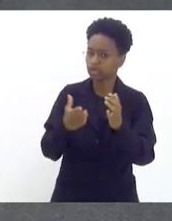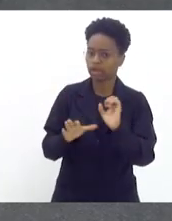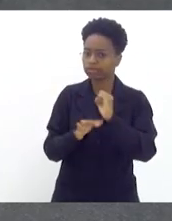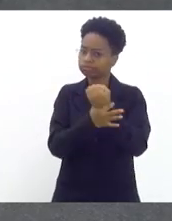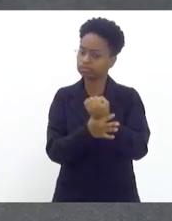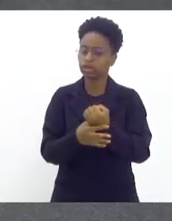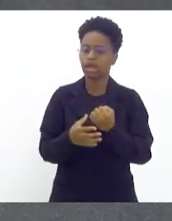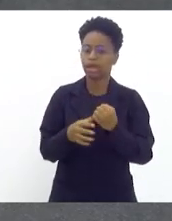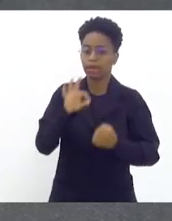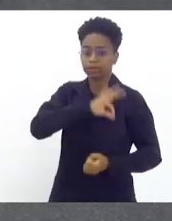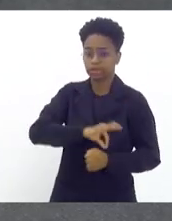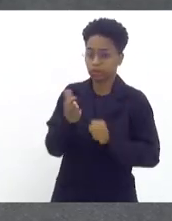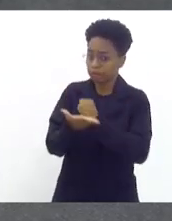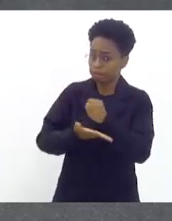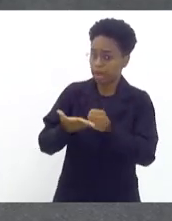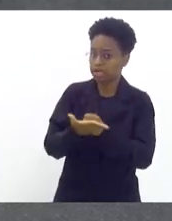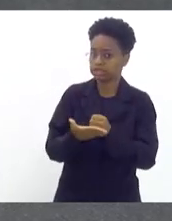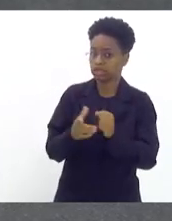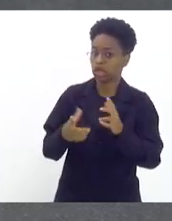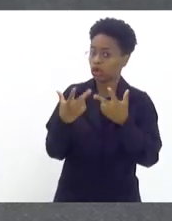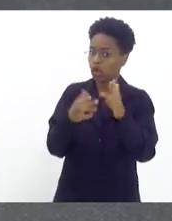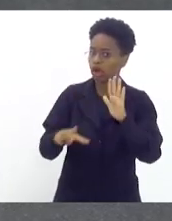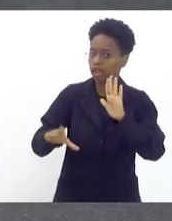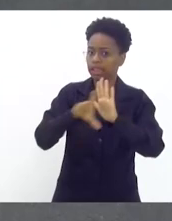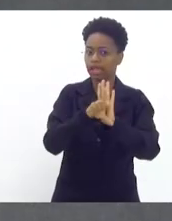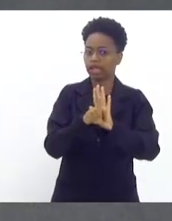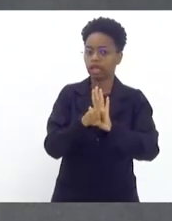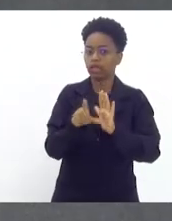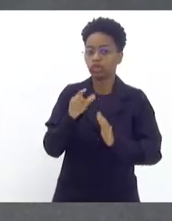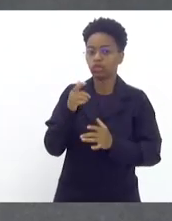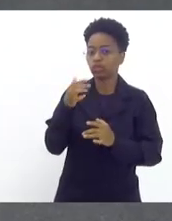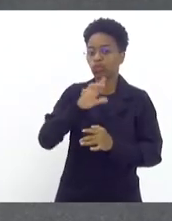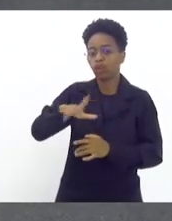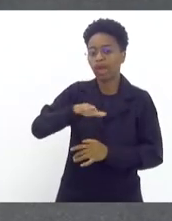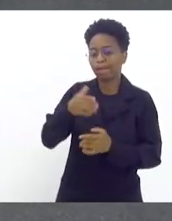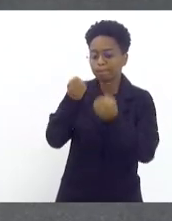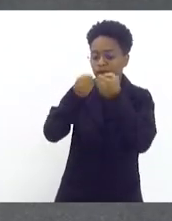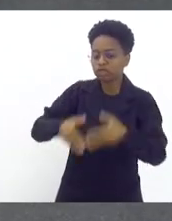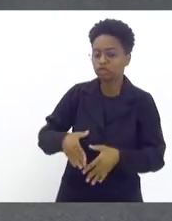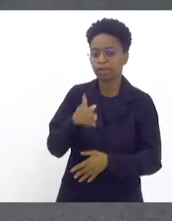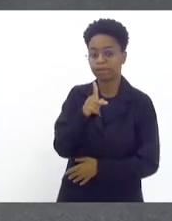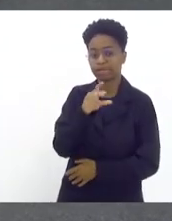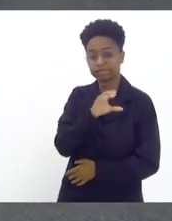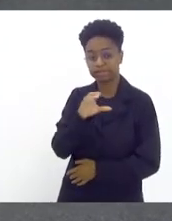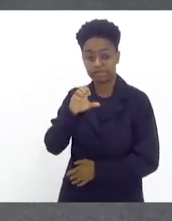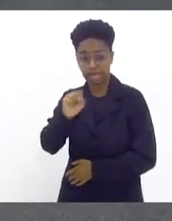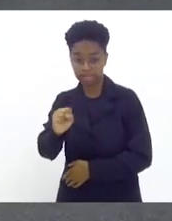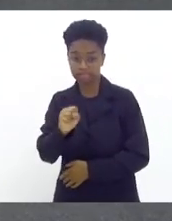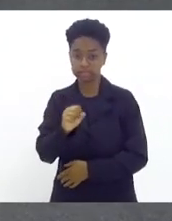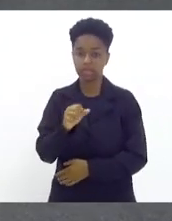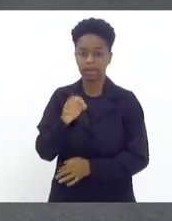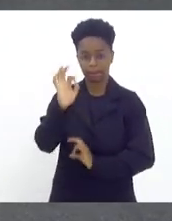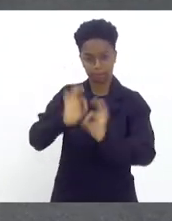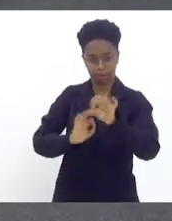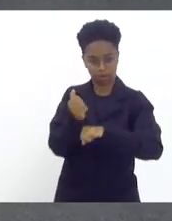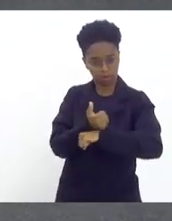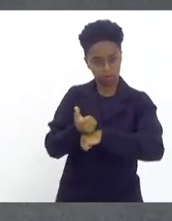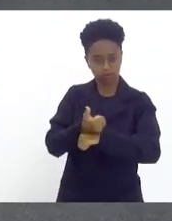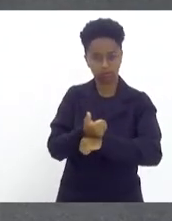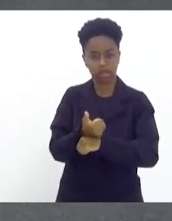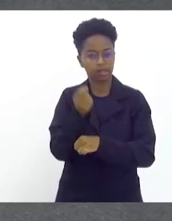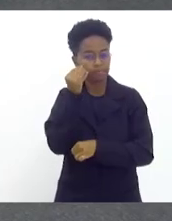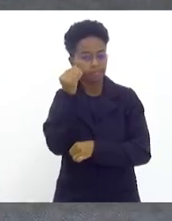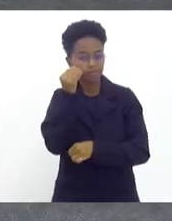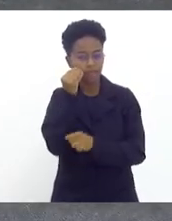magistério como a lei obriga não ferir no pccs o plano de cargos e carreiras e salários não achatando os profissionais